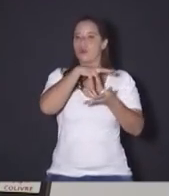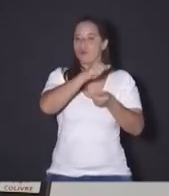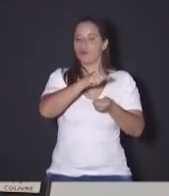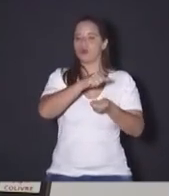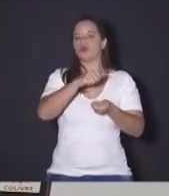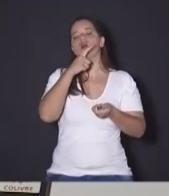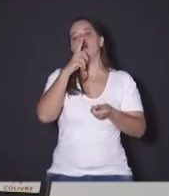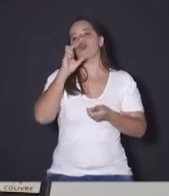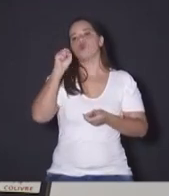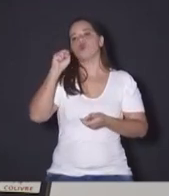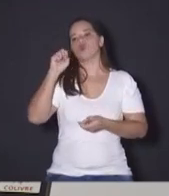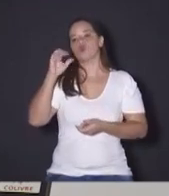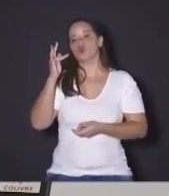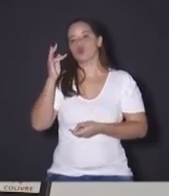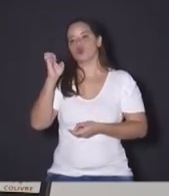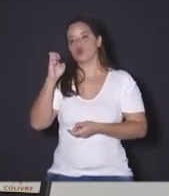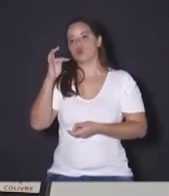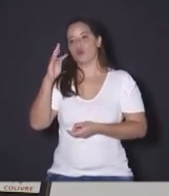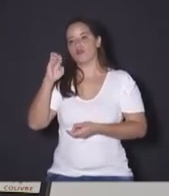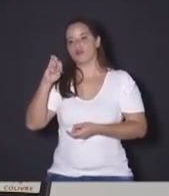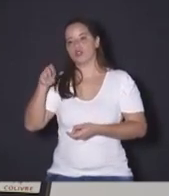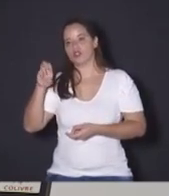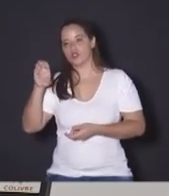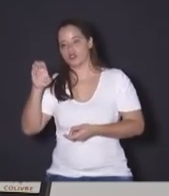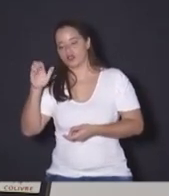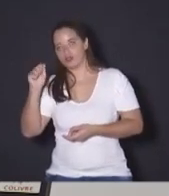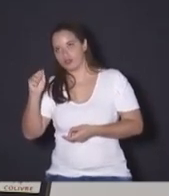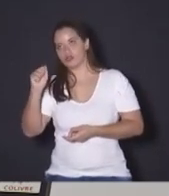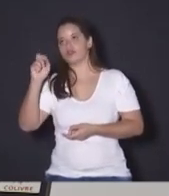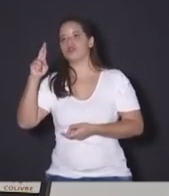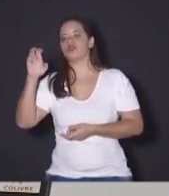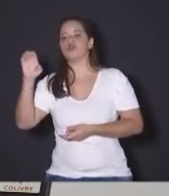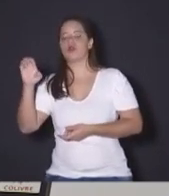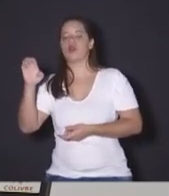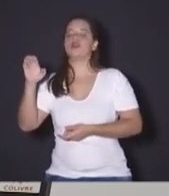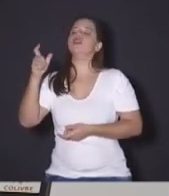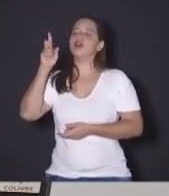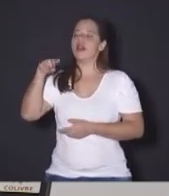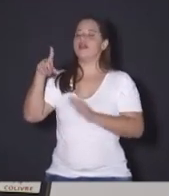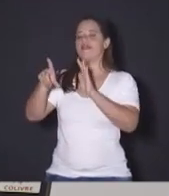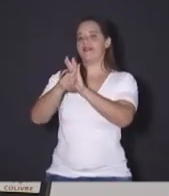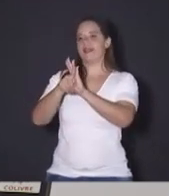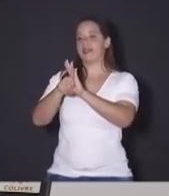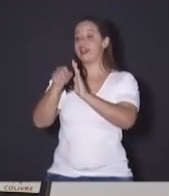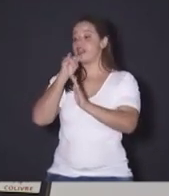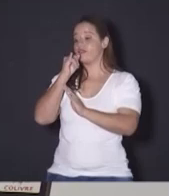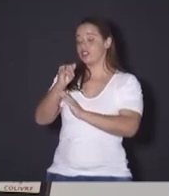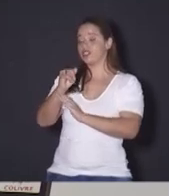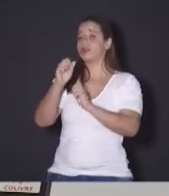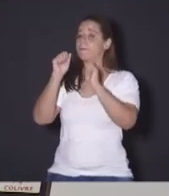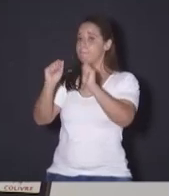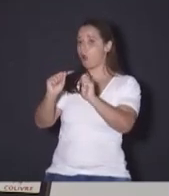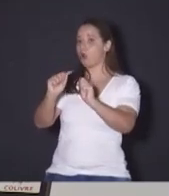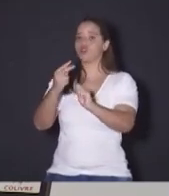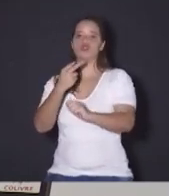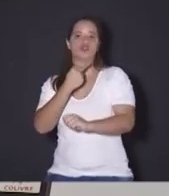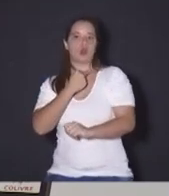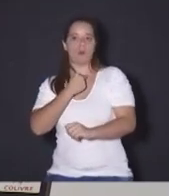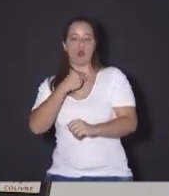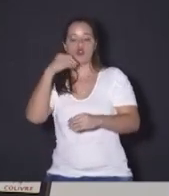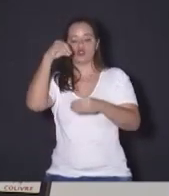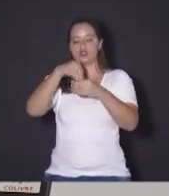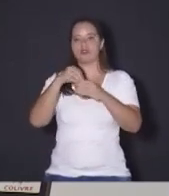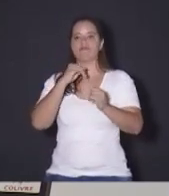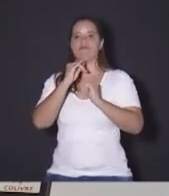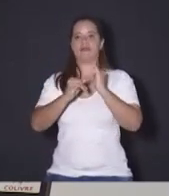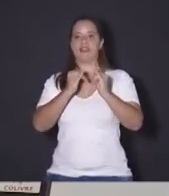lei o software é quem vai decidir definir o que você pode ou não fazer no seu espaço independente do